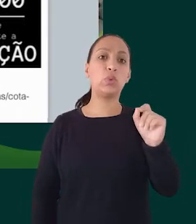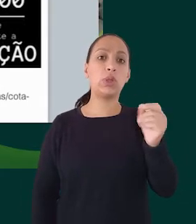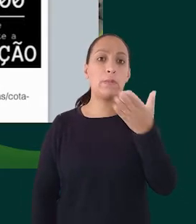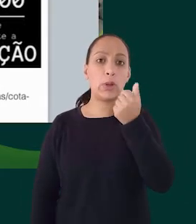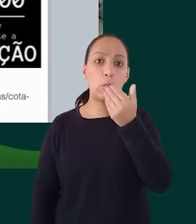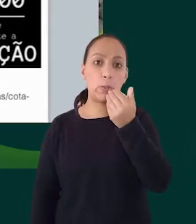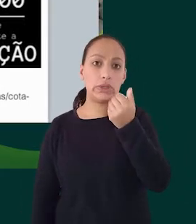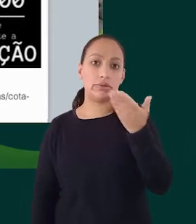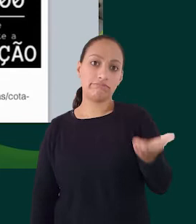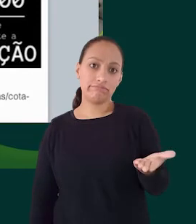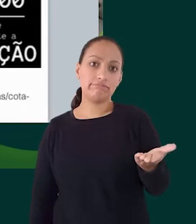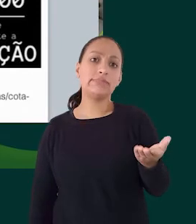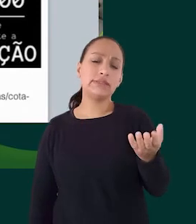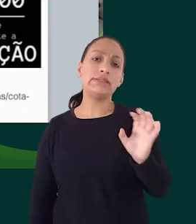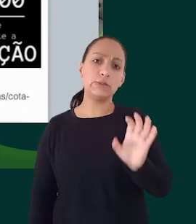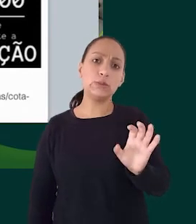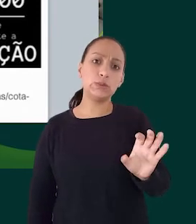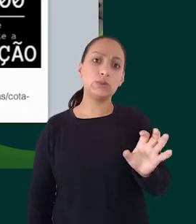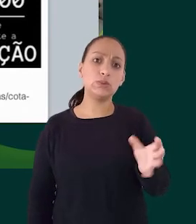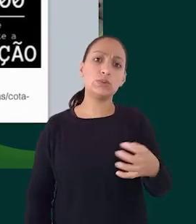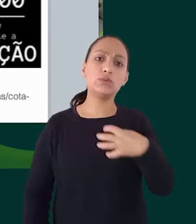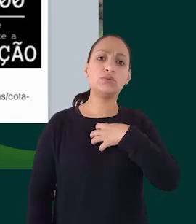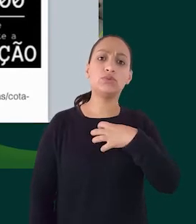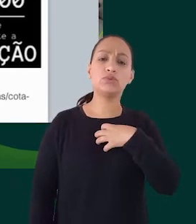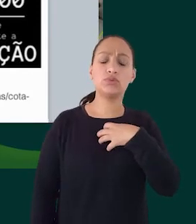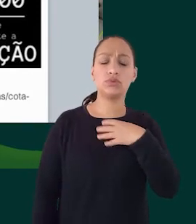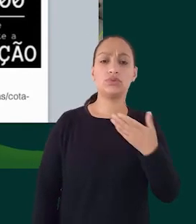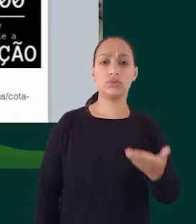isto é uma forma de